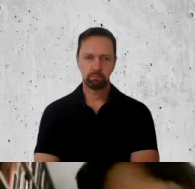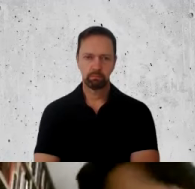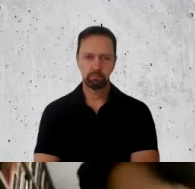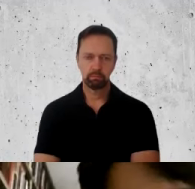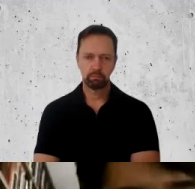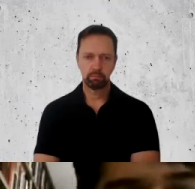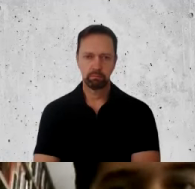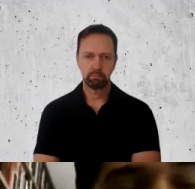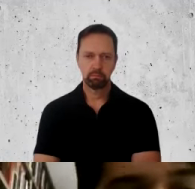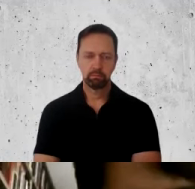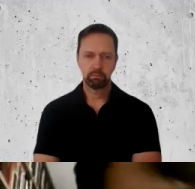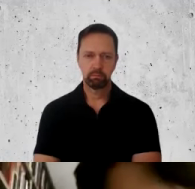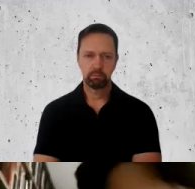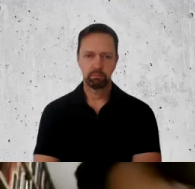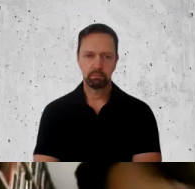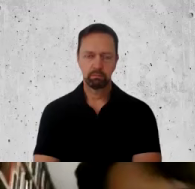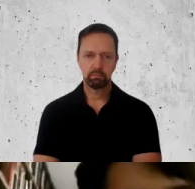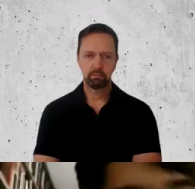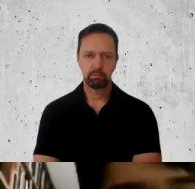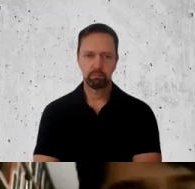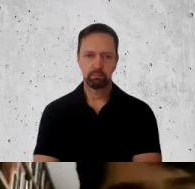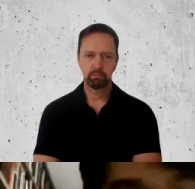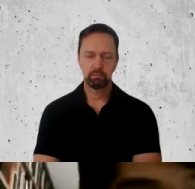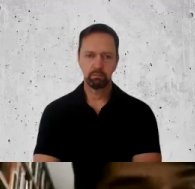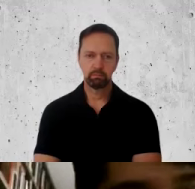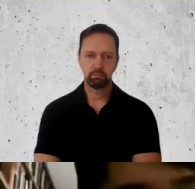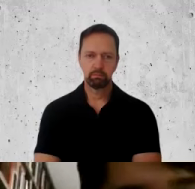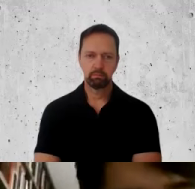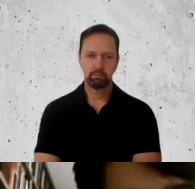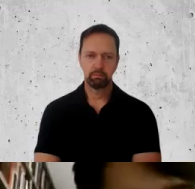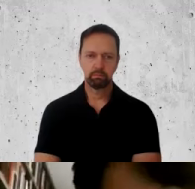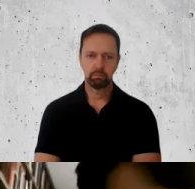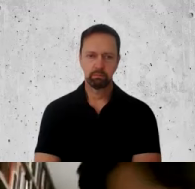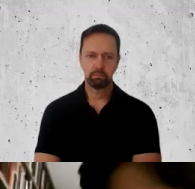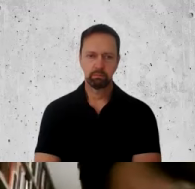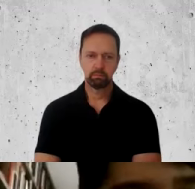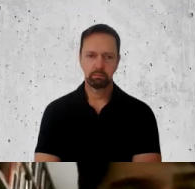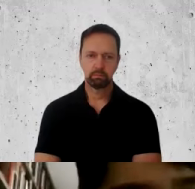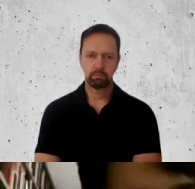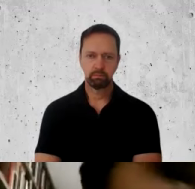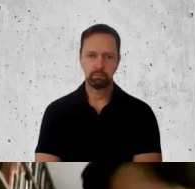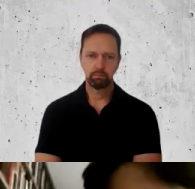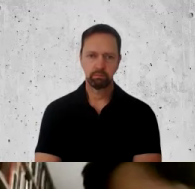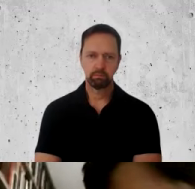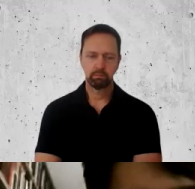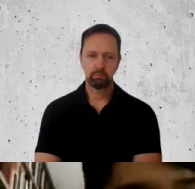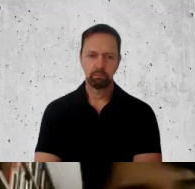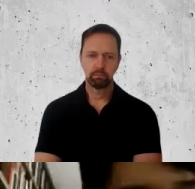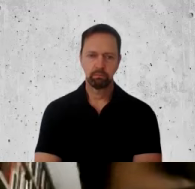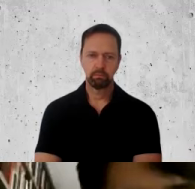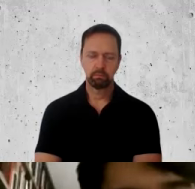o debatedor. Os debatedores, a propósito, e fizeram uma explanação brilhante, foi realmente muito